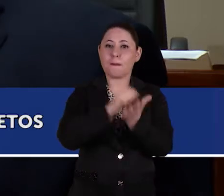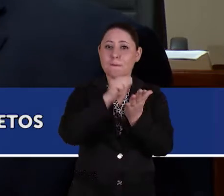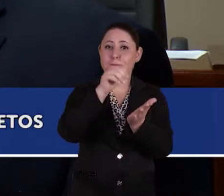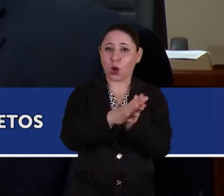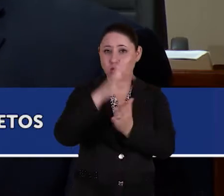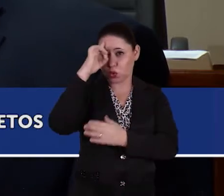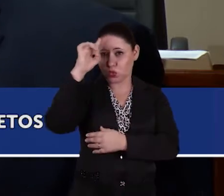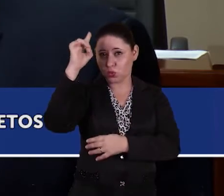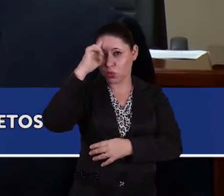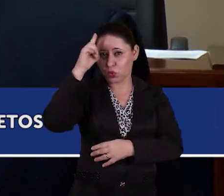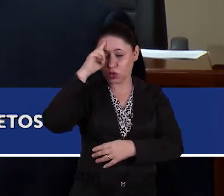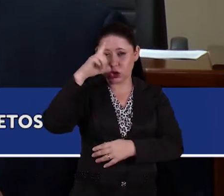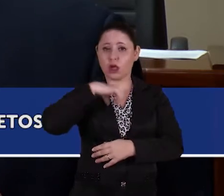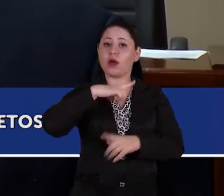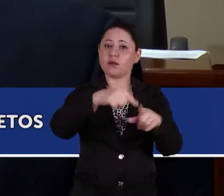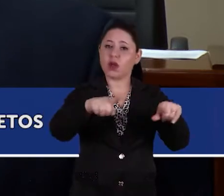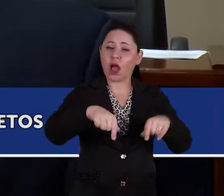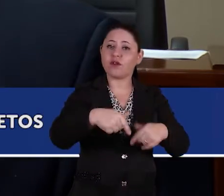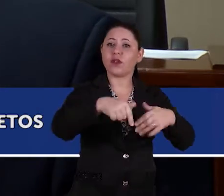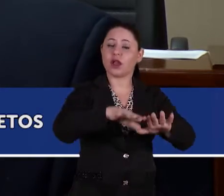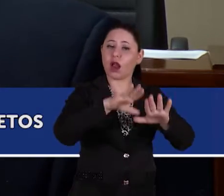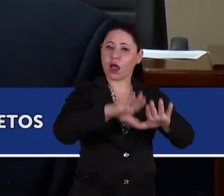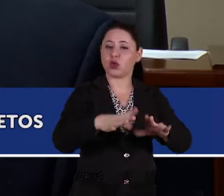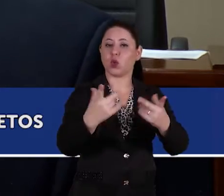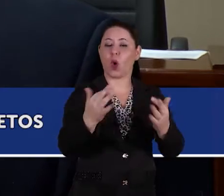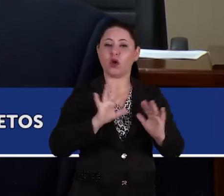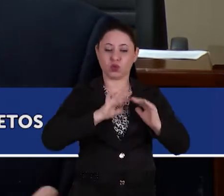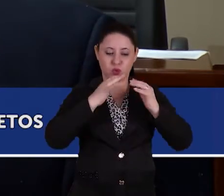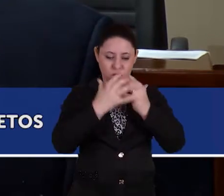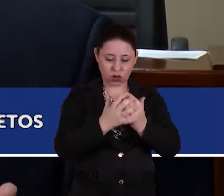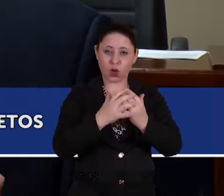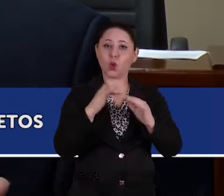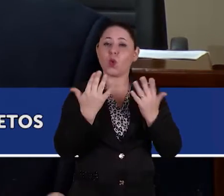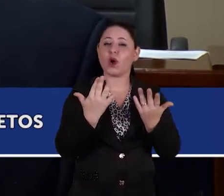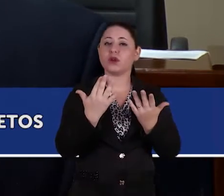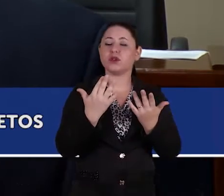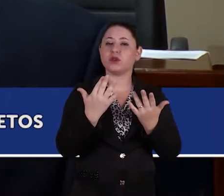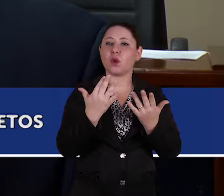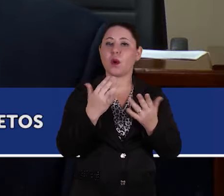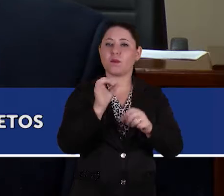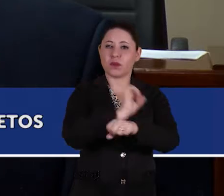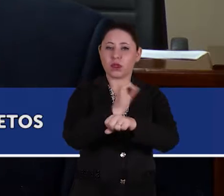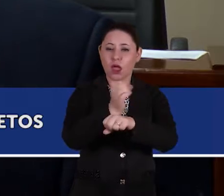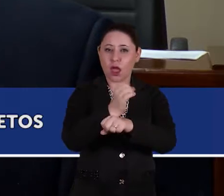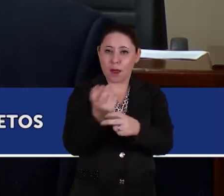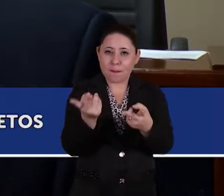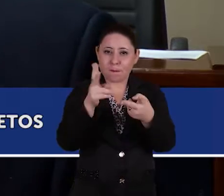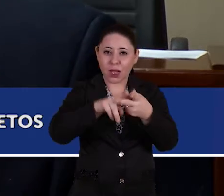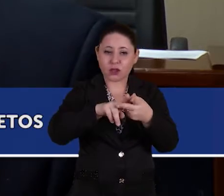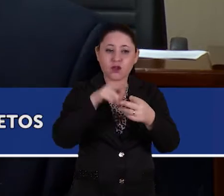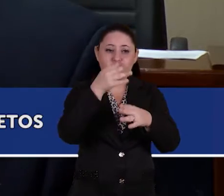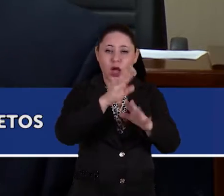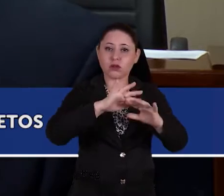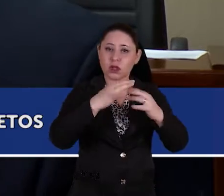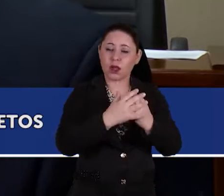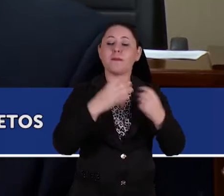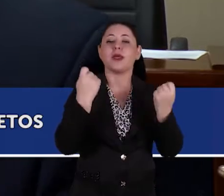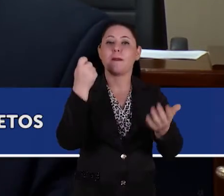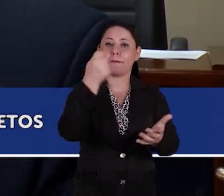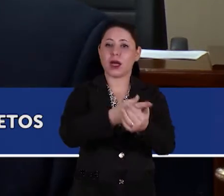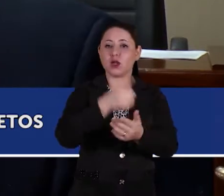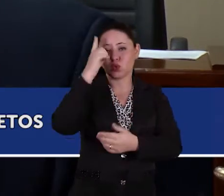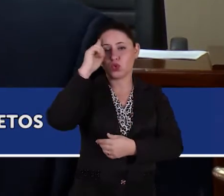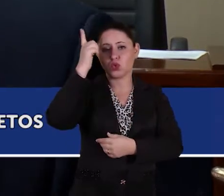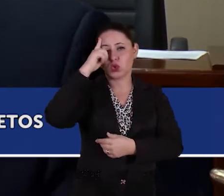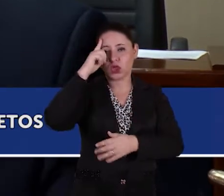uma diária nesse pátio, para que, assim como o Detran, quando vai os veículos prendidos por Detran, tem que se pagar uma diária